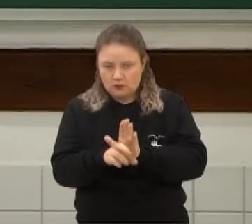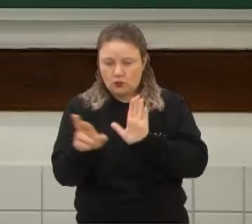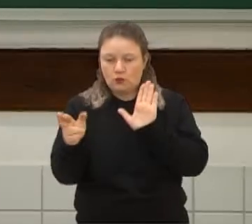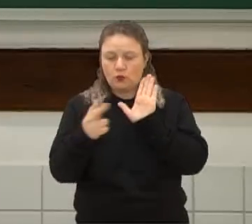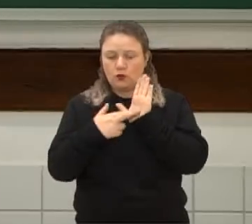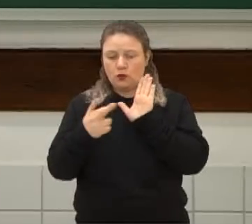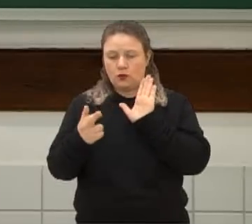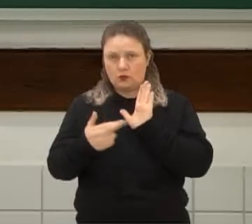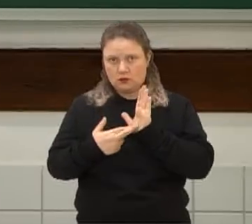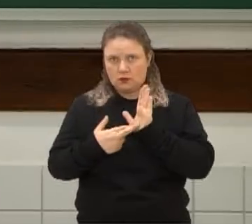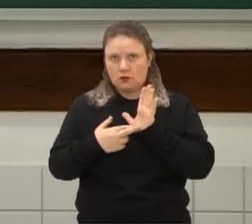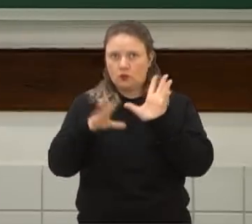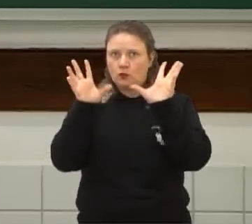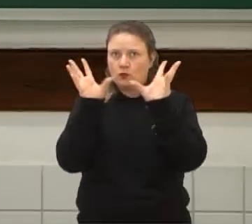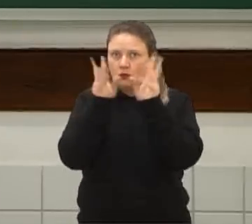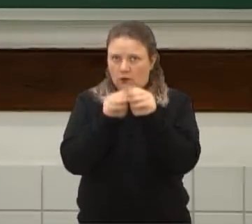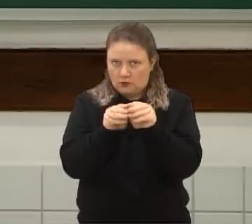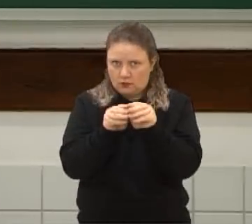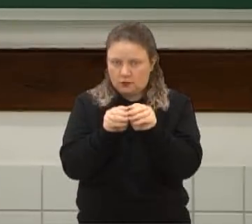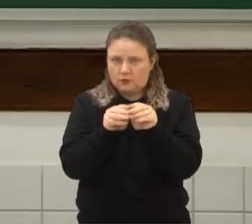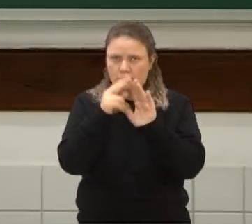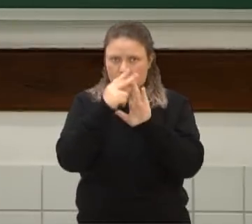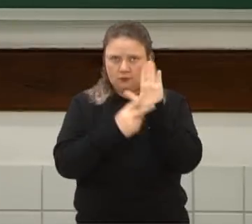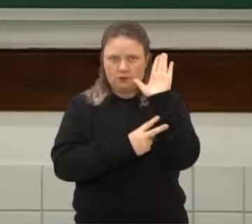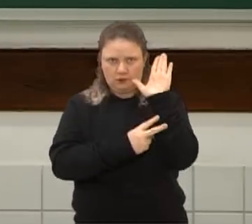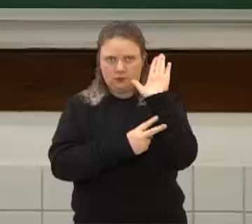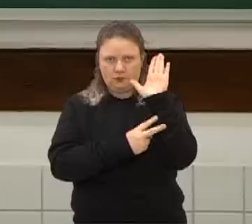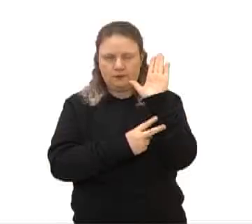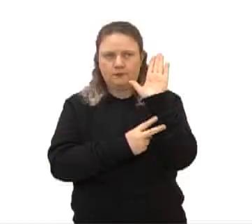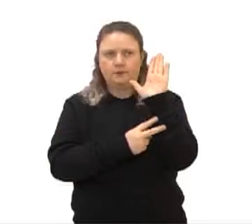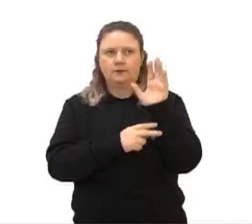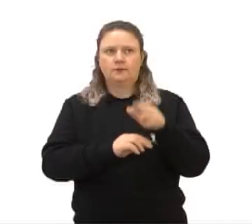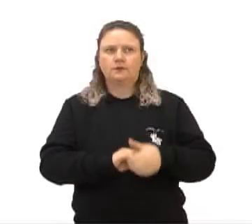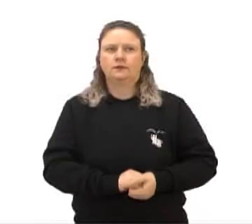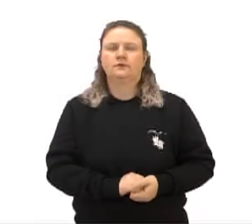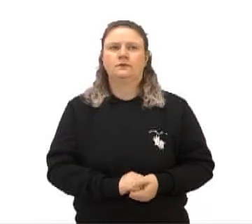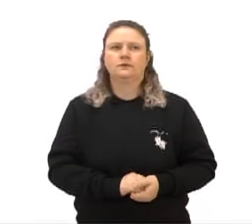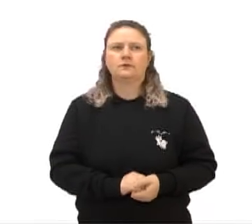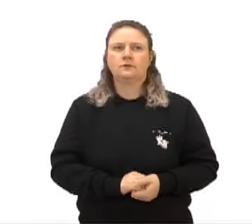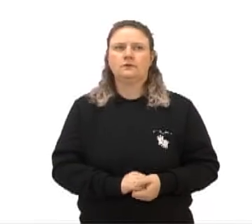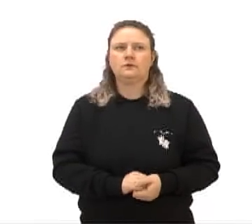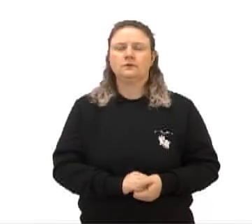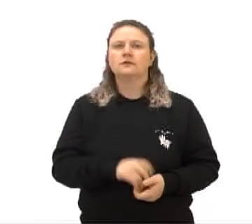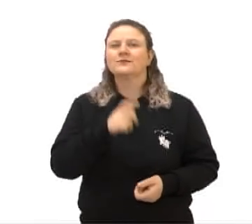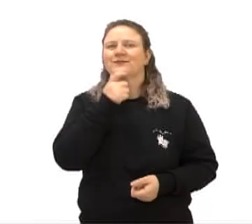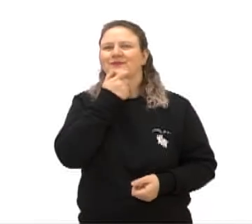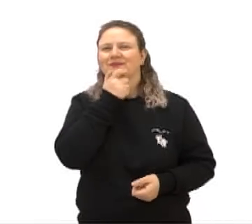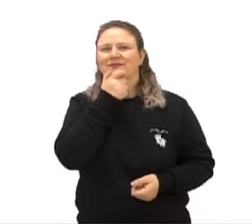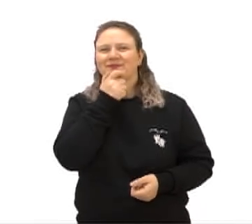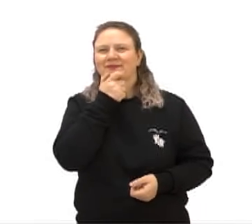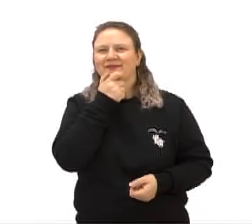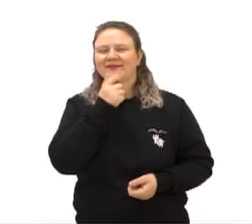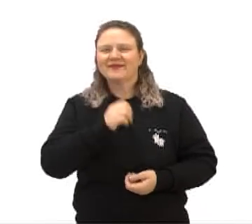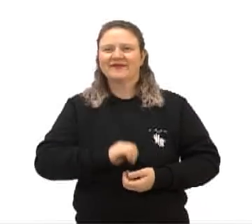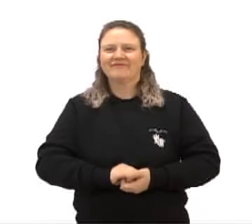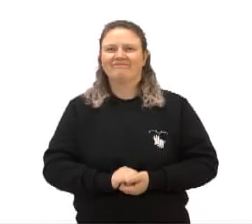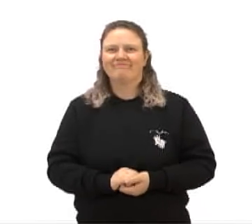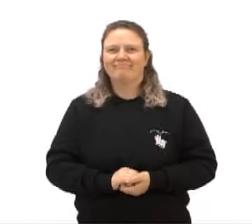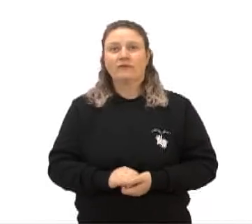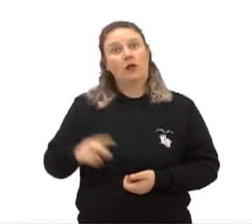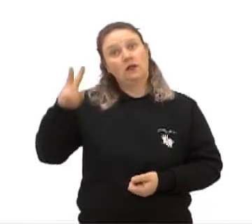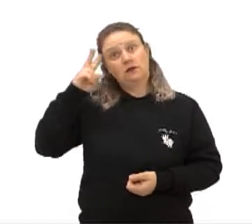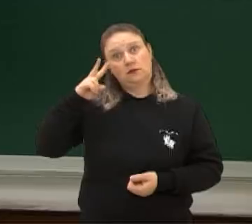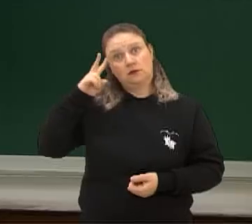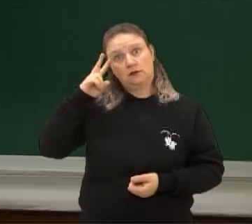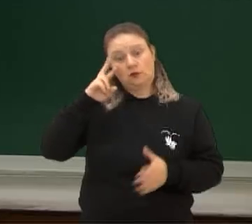usando a forma curta, certo? Vou ler para vocês as perguntas. Answer these questions, use the short form. Lembrando que